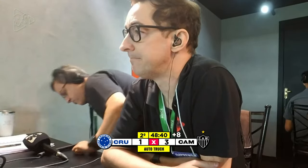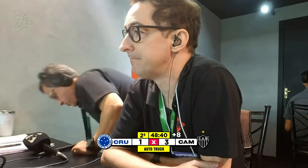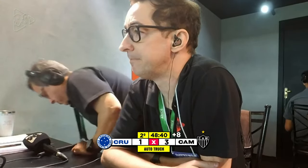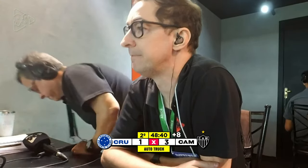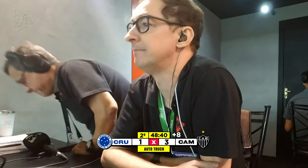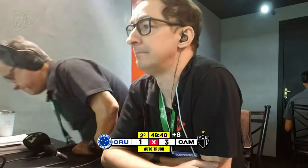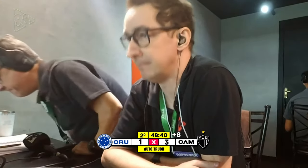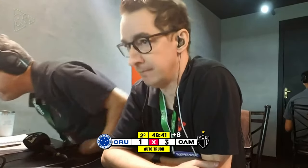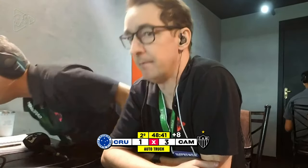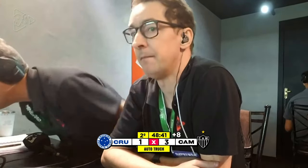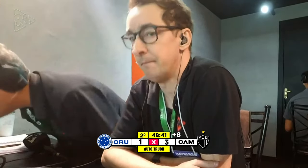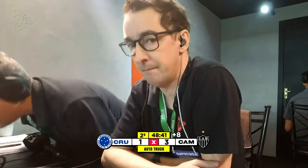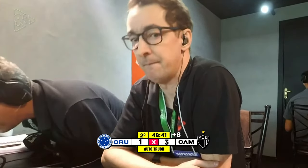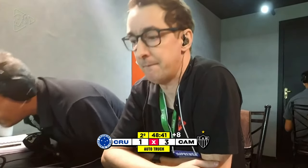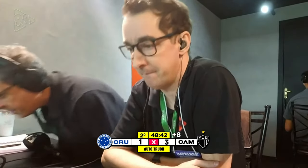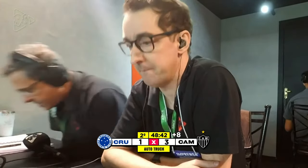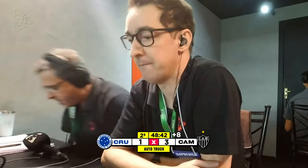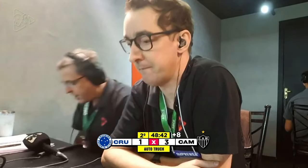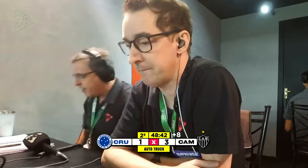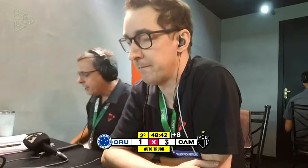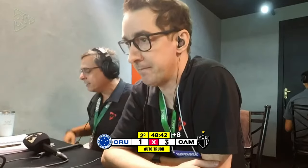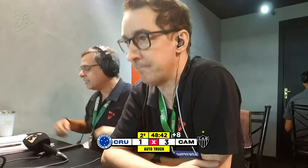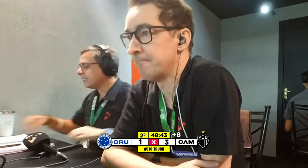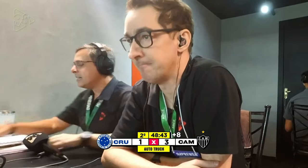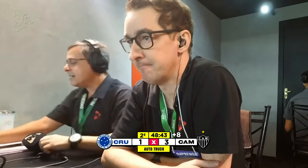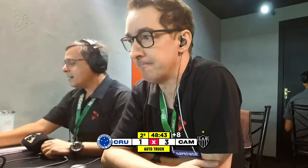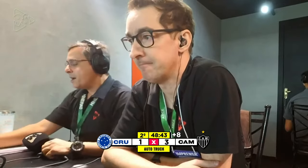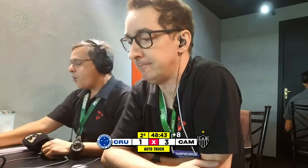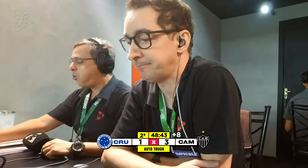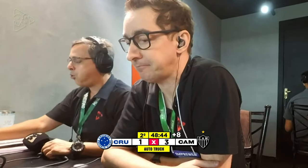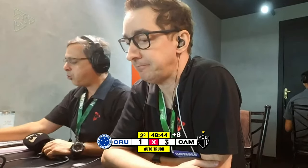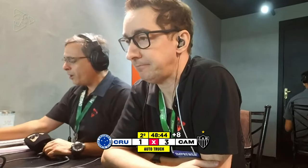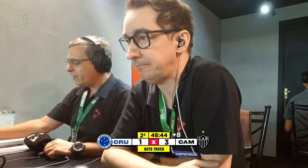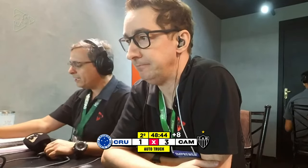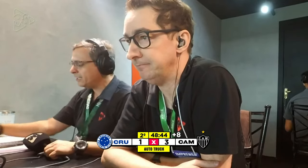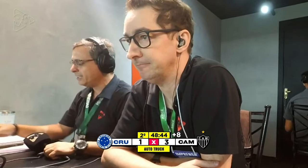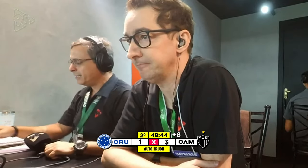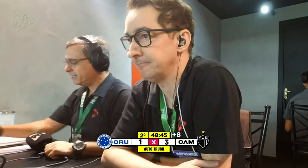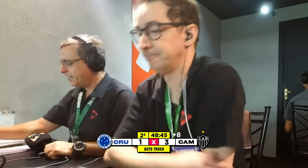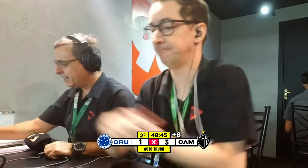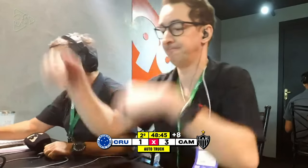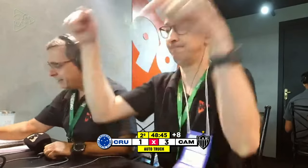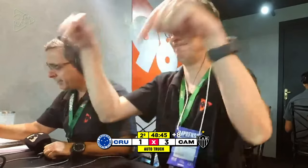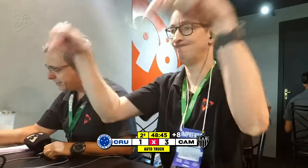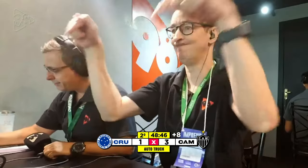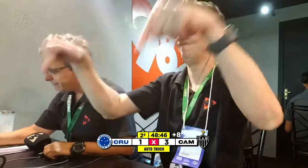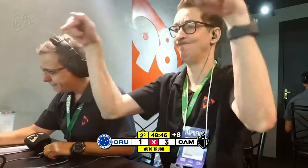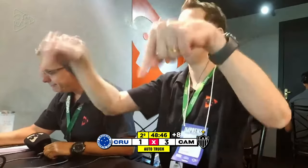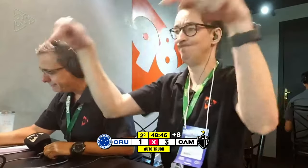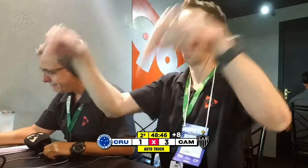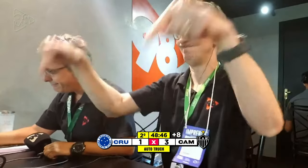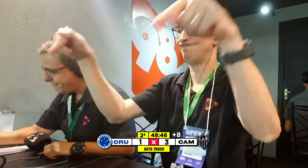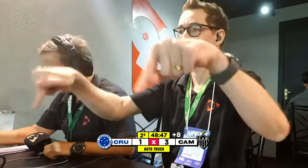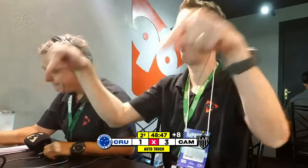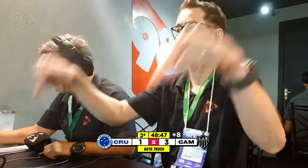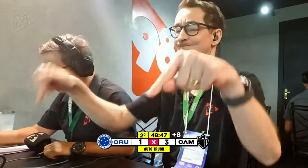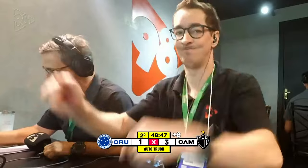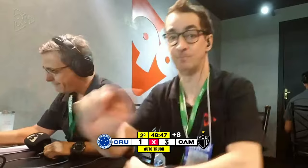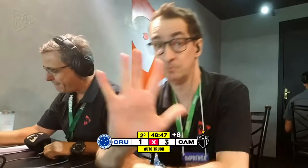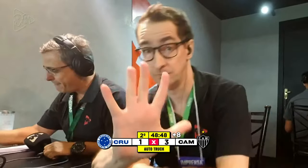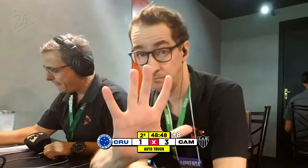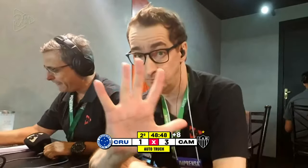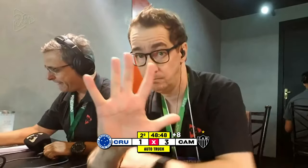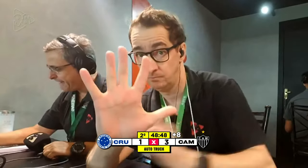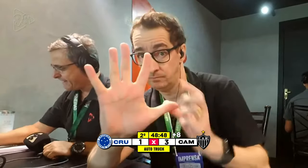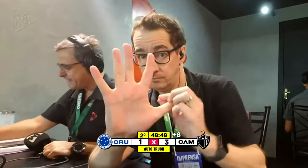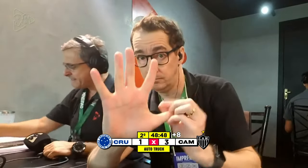tem dono o Estado tem dono sim C vezes seguindo campeão Mineiro Atlético